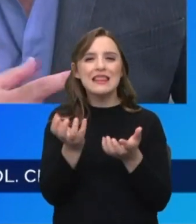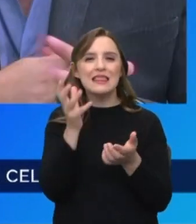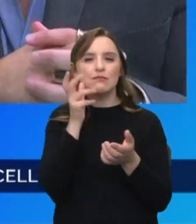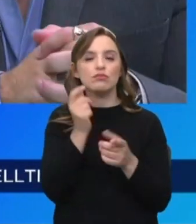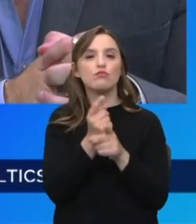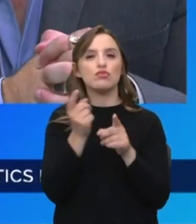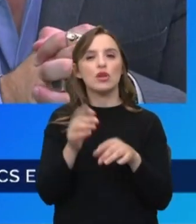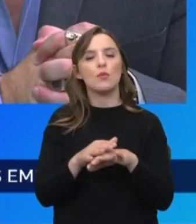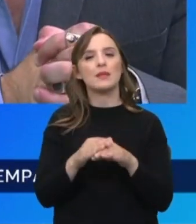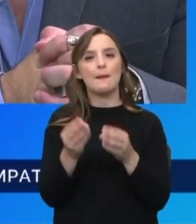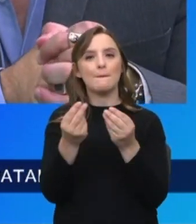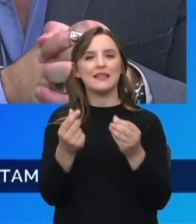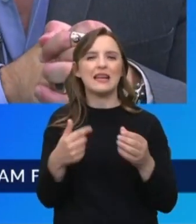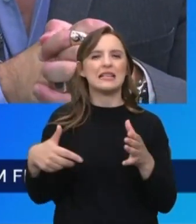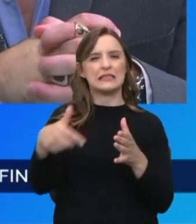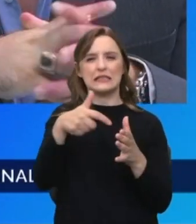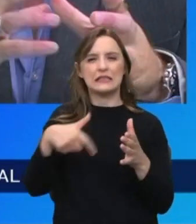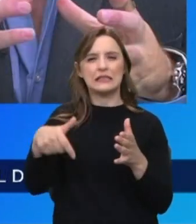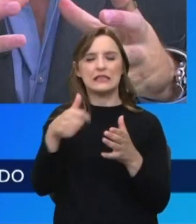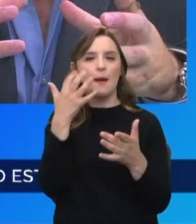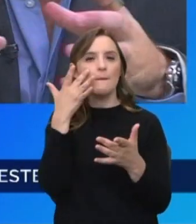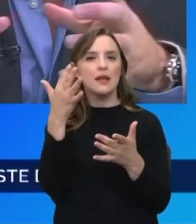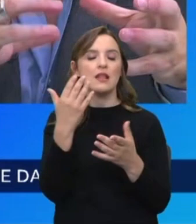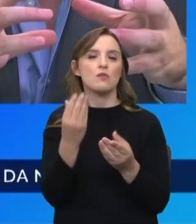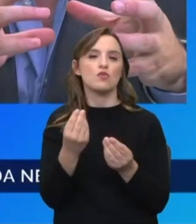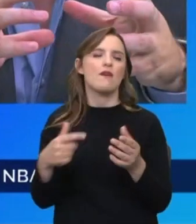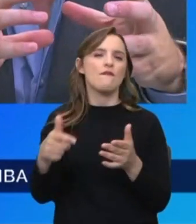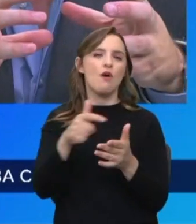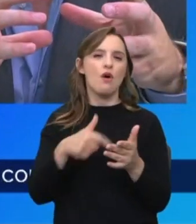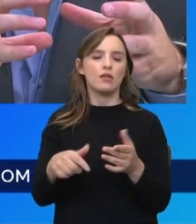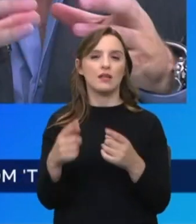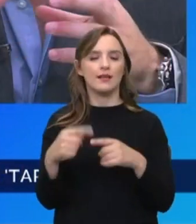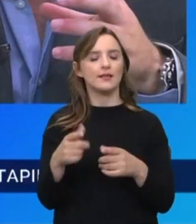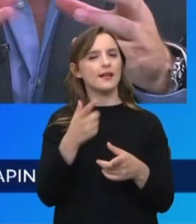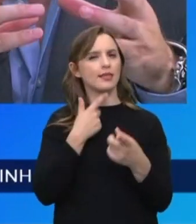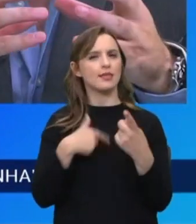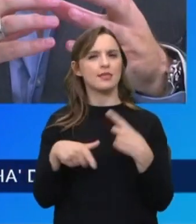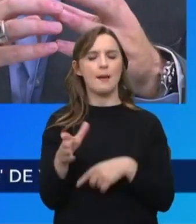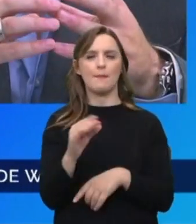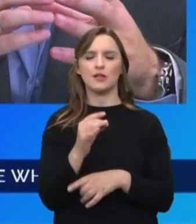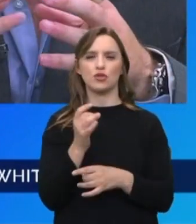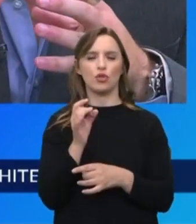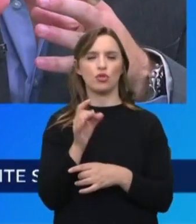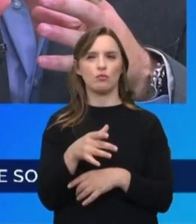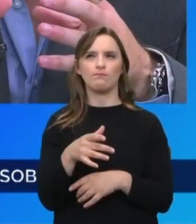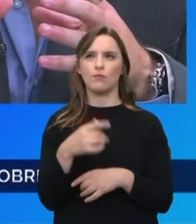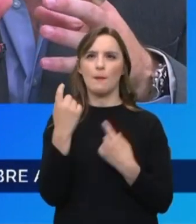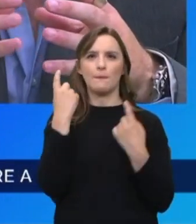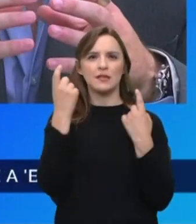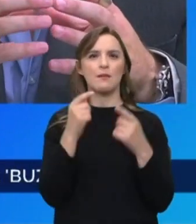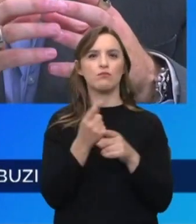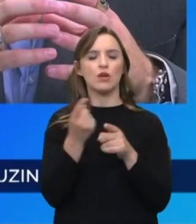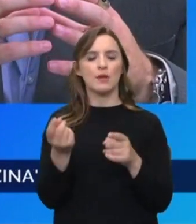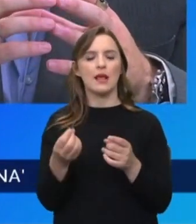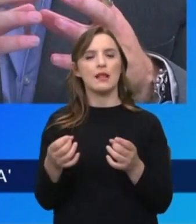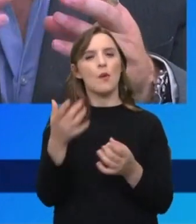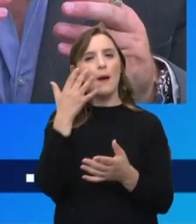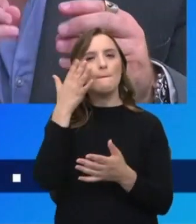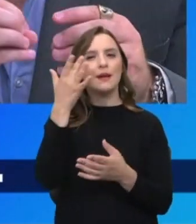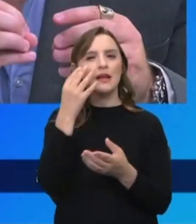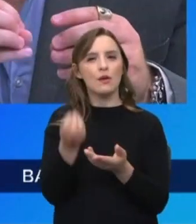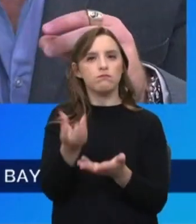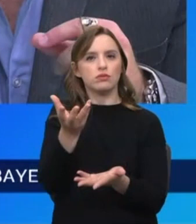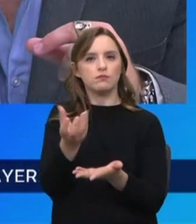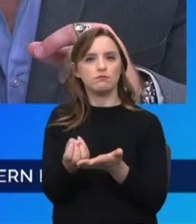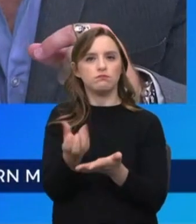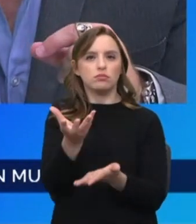muito brilhante. E, portanto, nós hoje sabemos que isto é mais estranho que aquilo que nós pensávamos. Ele brilha de uma maneira muito mais intermitente, em escalas de tempo muito